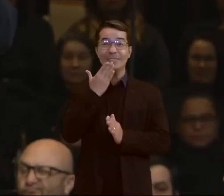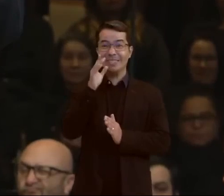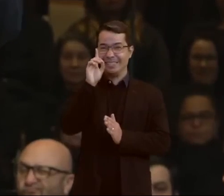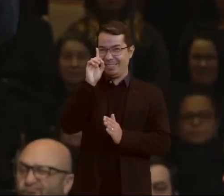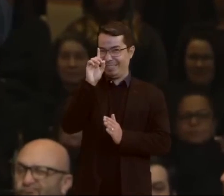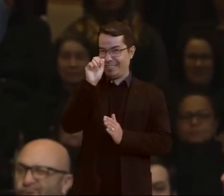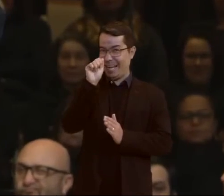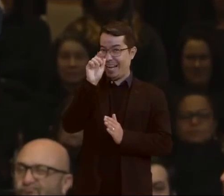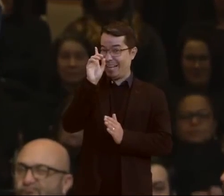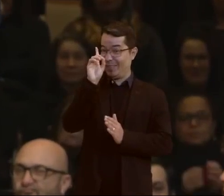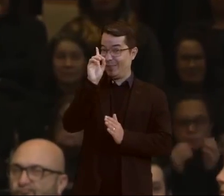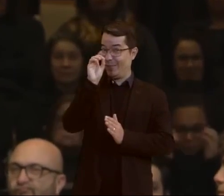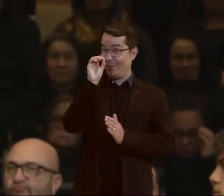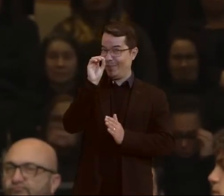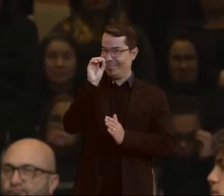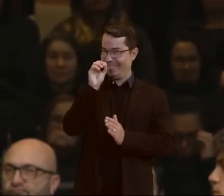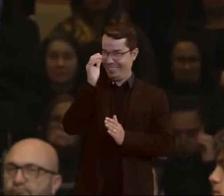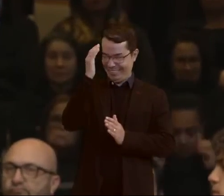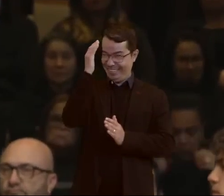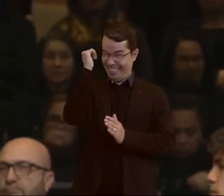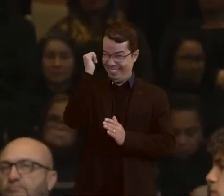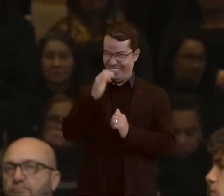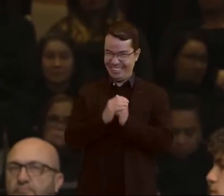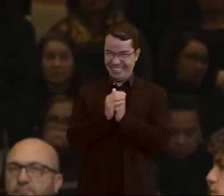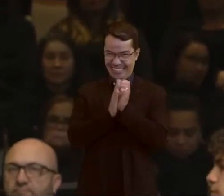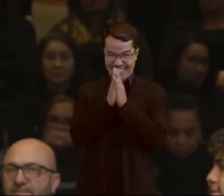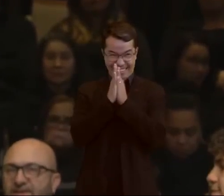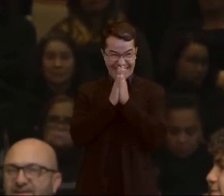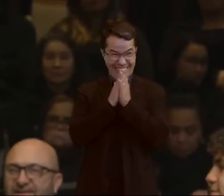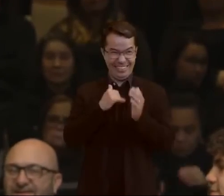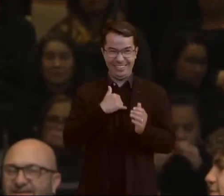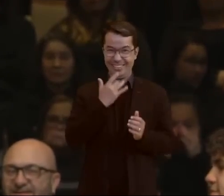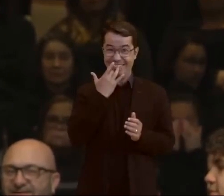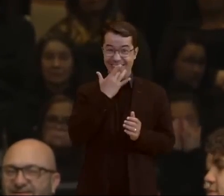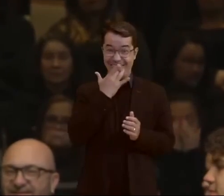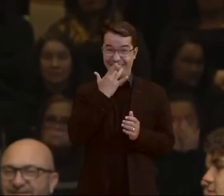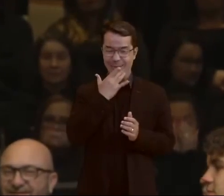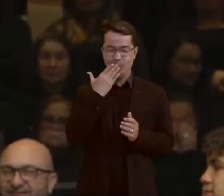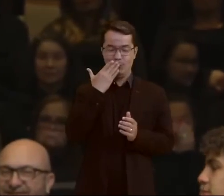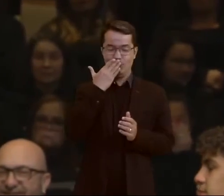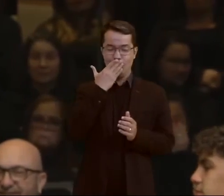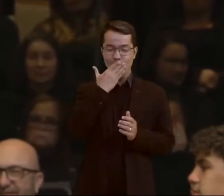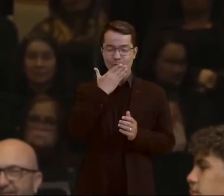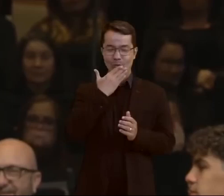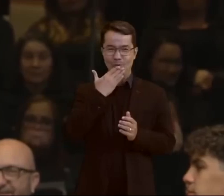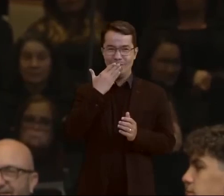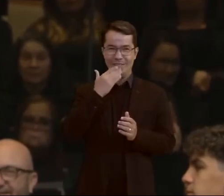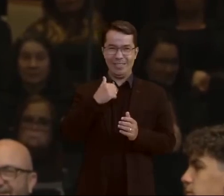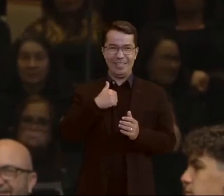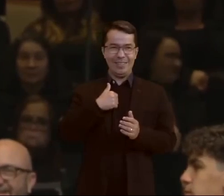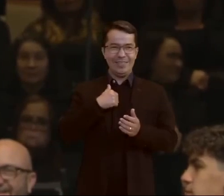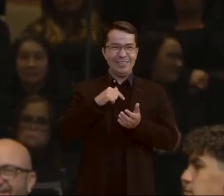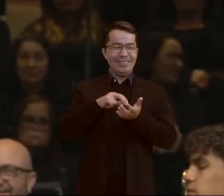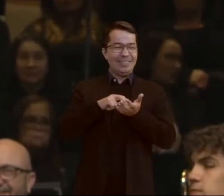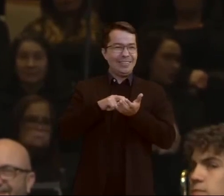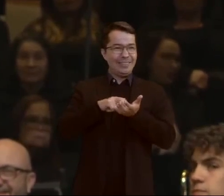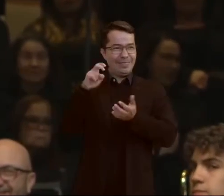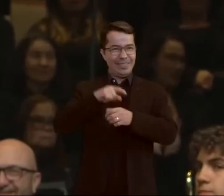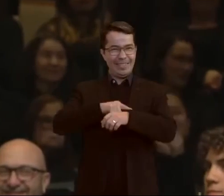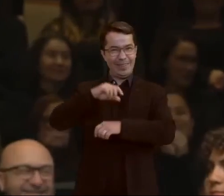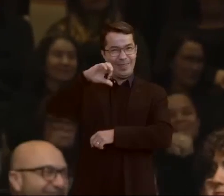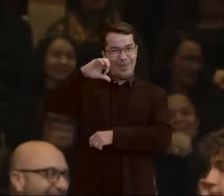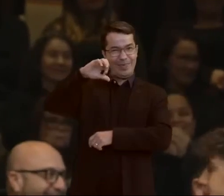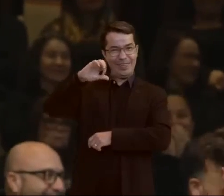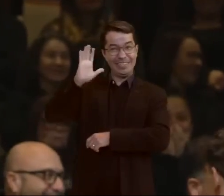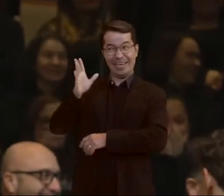amendoim? Sabe aquele traquinho ali? Eu gostava daquele, gosto até hoje. Eu falei no culto das 9, já ganhei um saquinho de dadinho